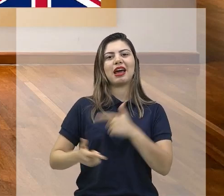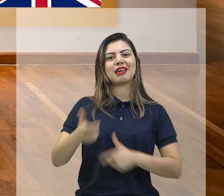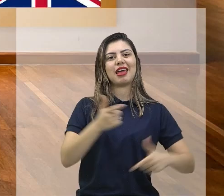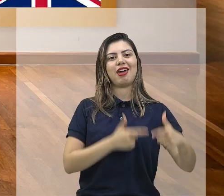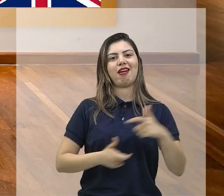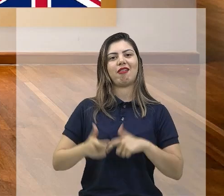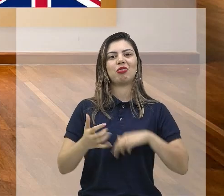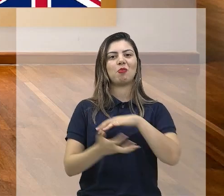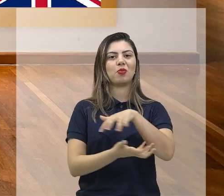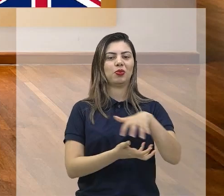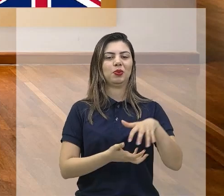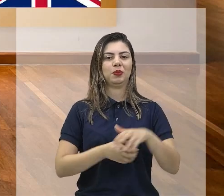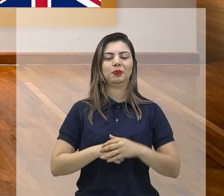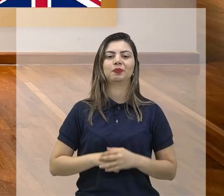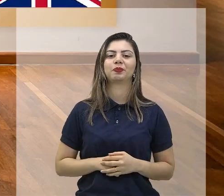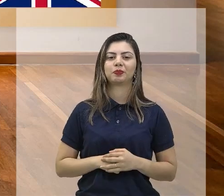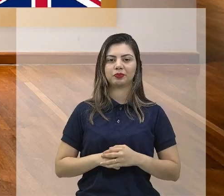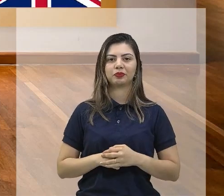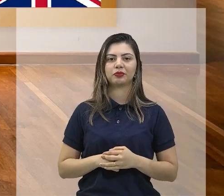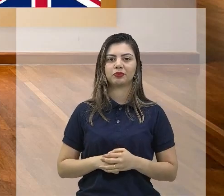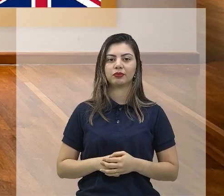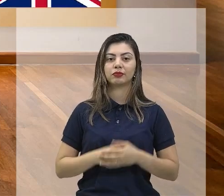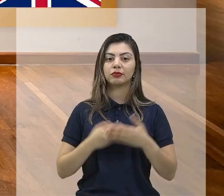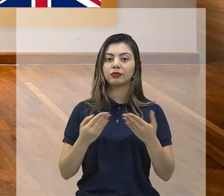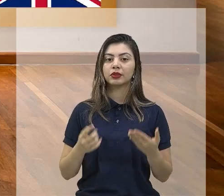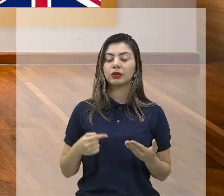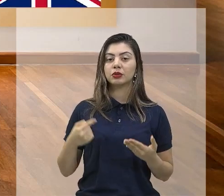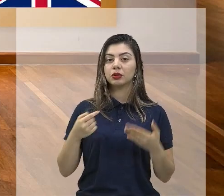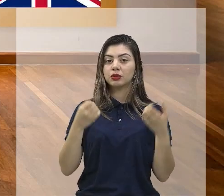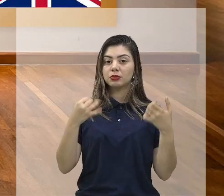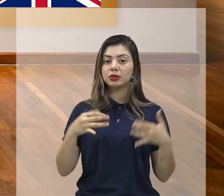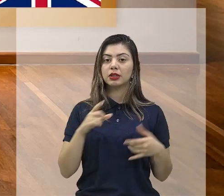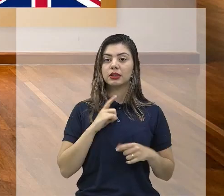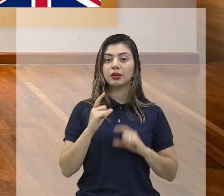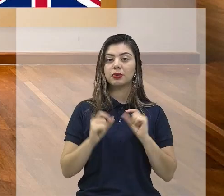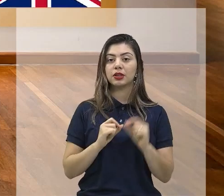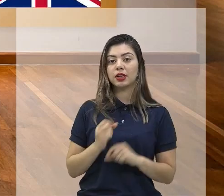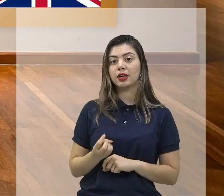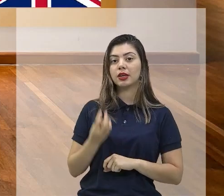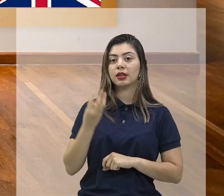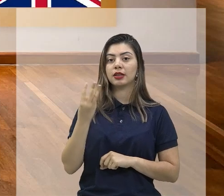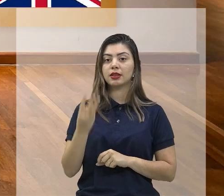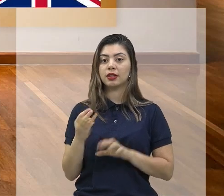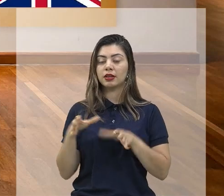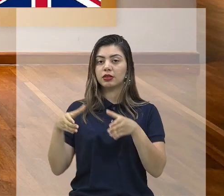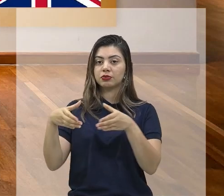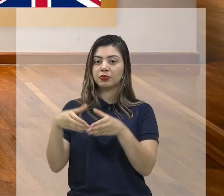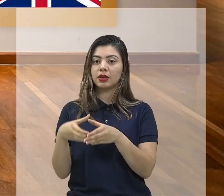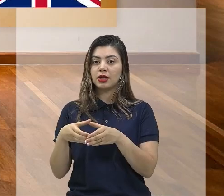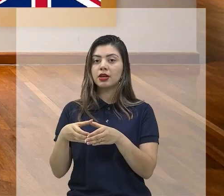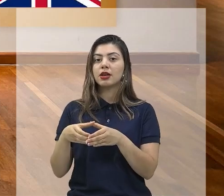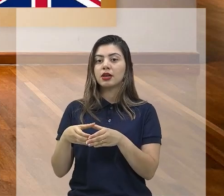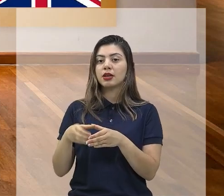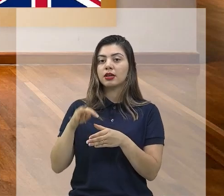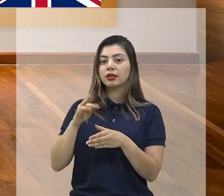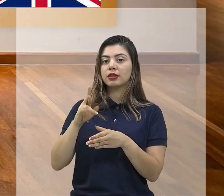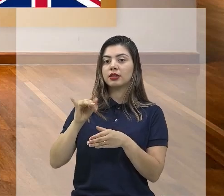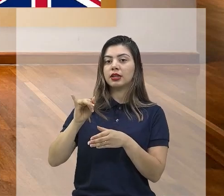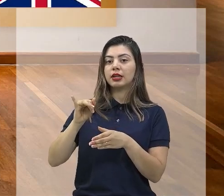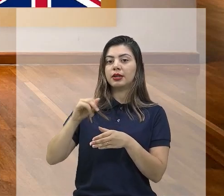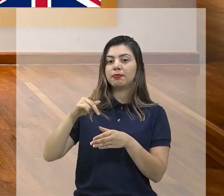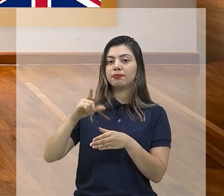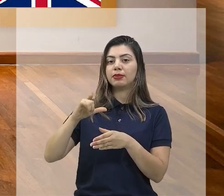Então, olha só, e principalmente quando a gente fala sobre essa tríplice entente, Grã-Bretanha, França e Rússia, versus, então,